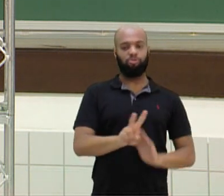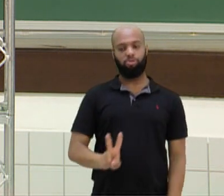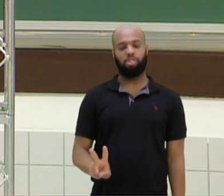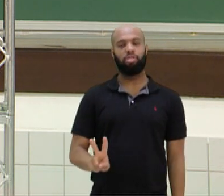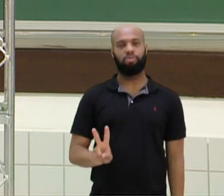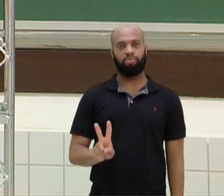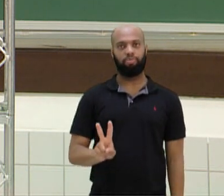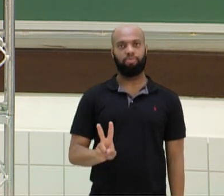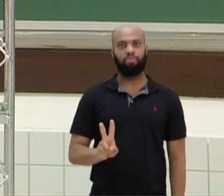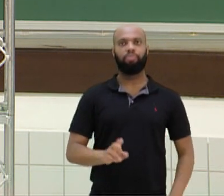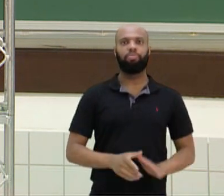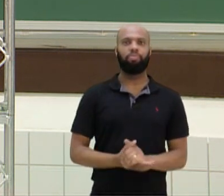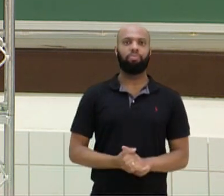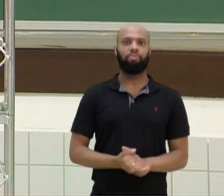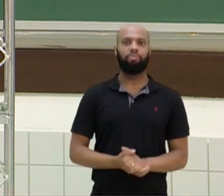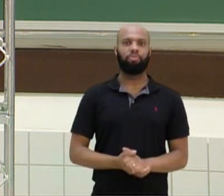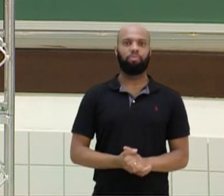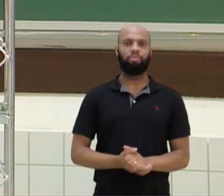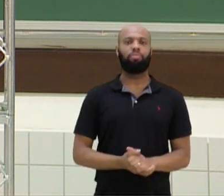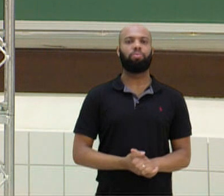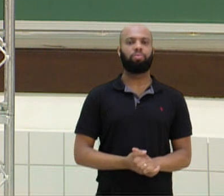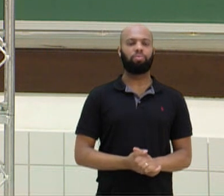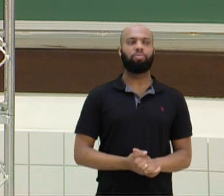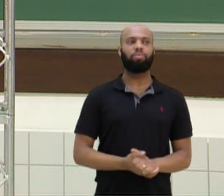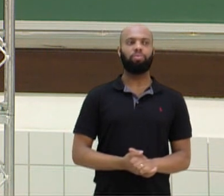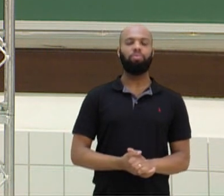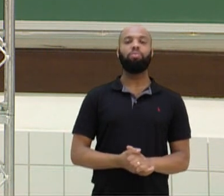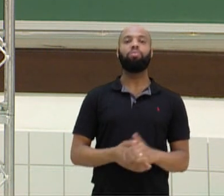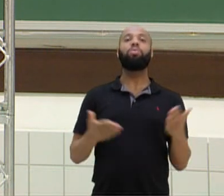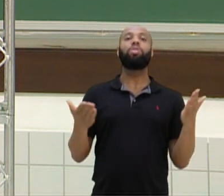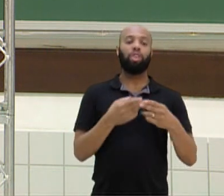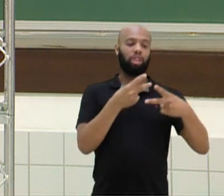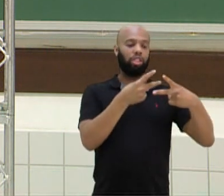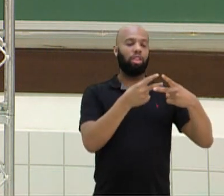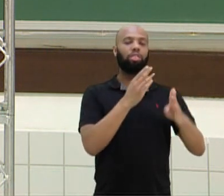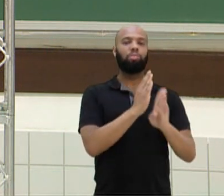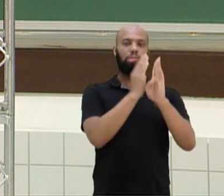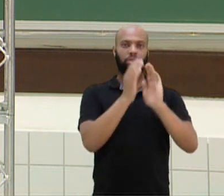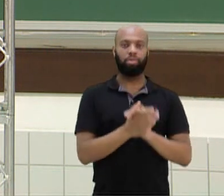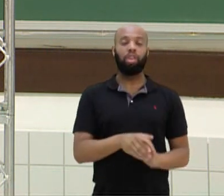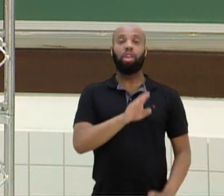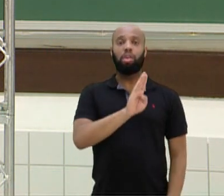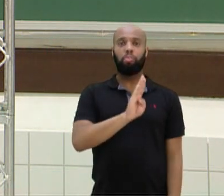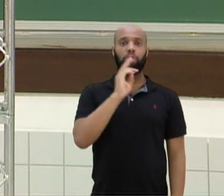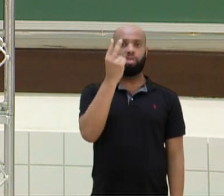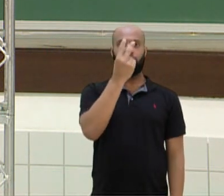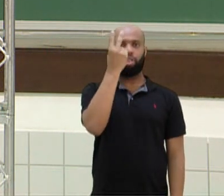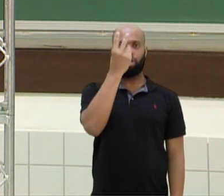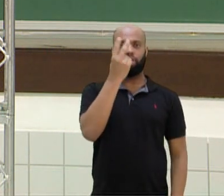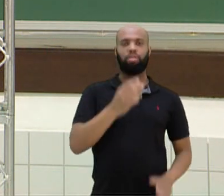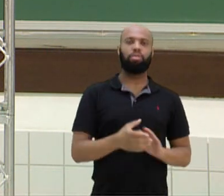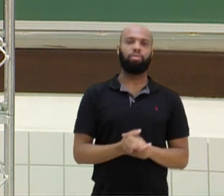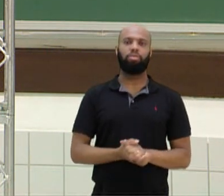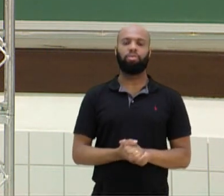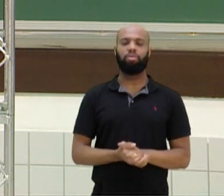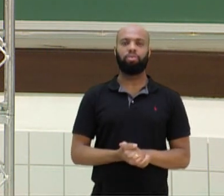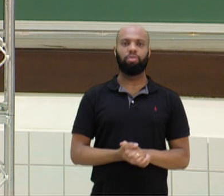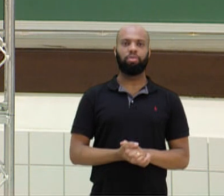quartos. Dá para simplificar essa fração. Simplificação de fração,